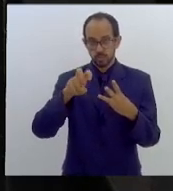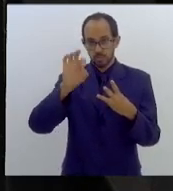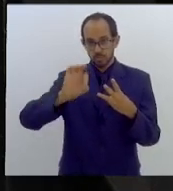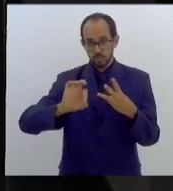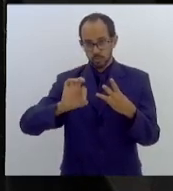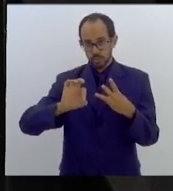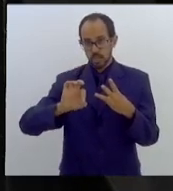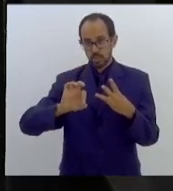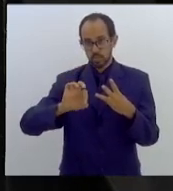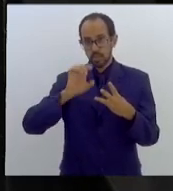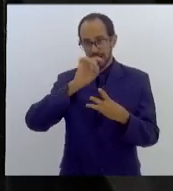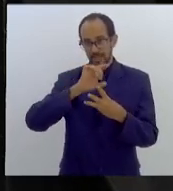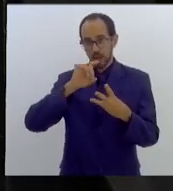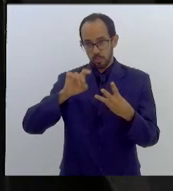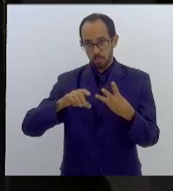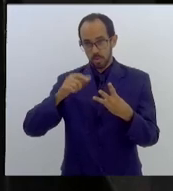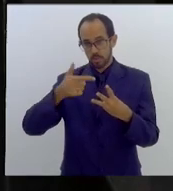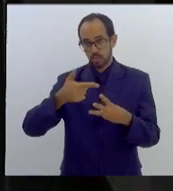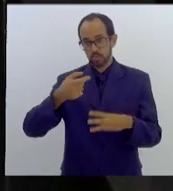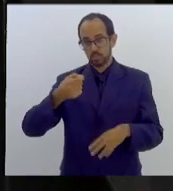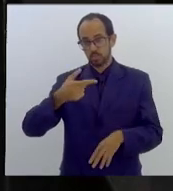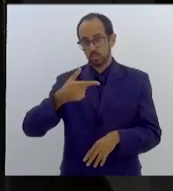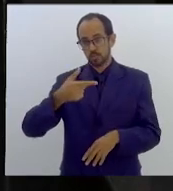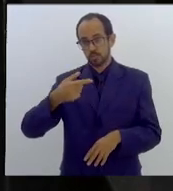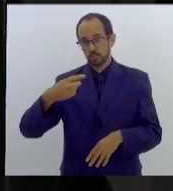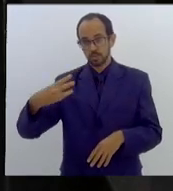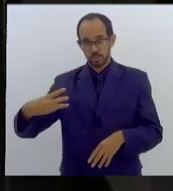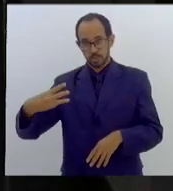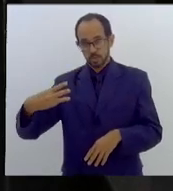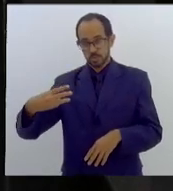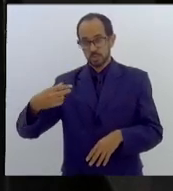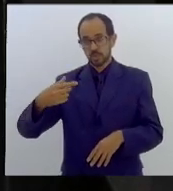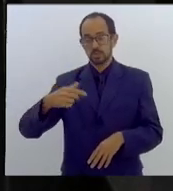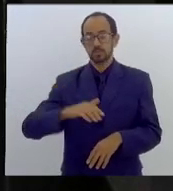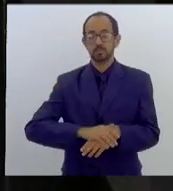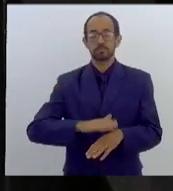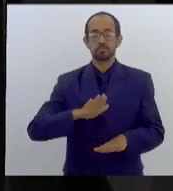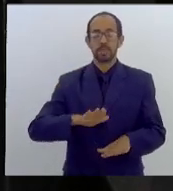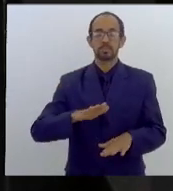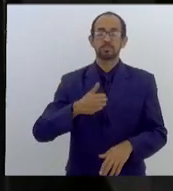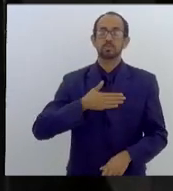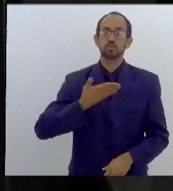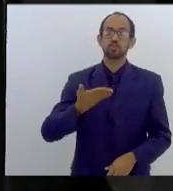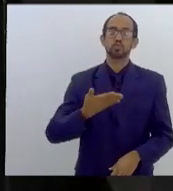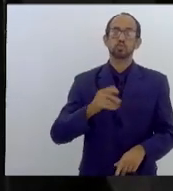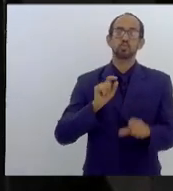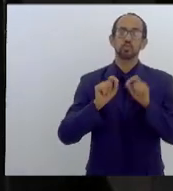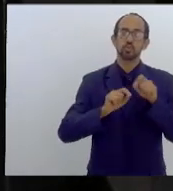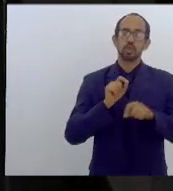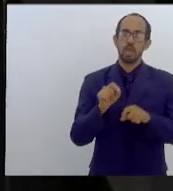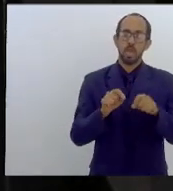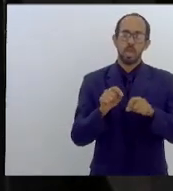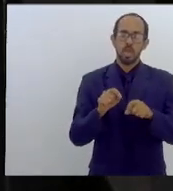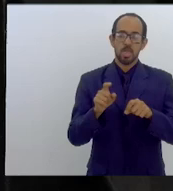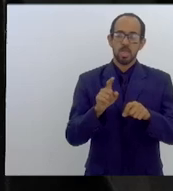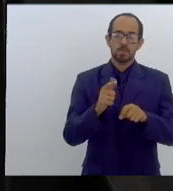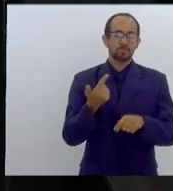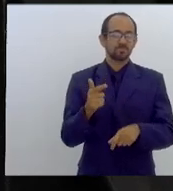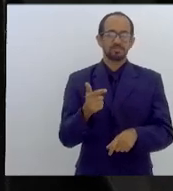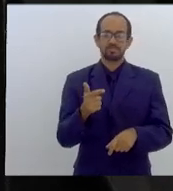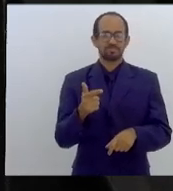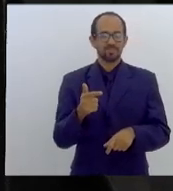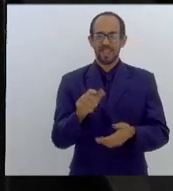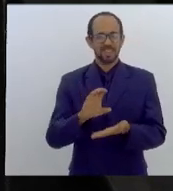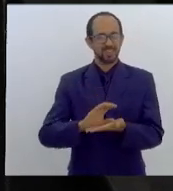uma a serem honradas em 23 e 24. Qual não é a nossa surpresa, deputada Marta Rocha? Quando a gente não encontra na